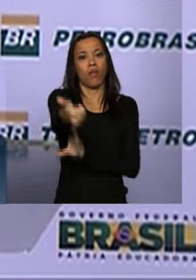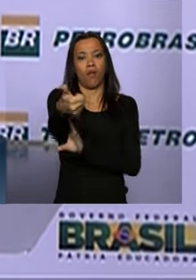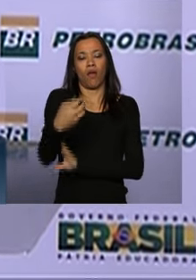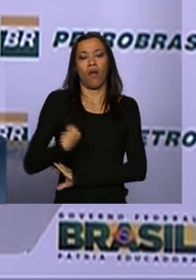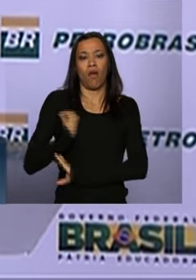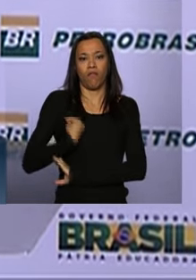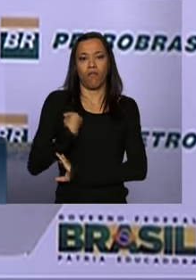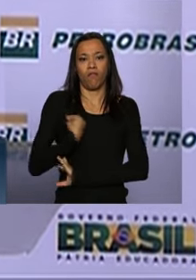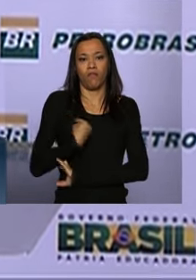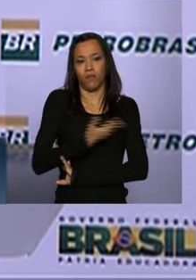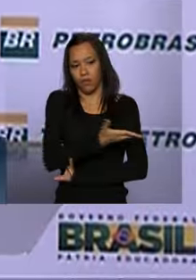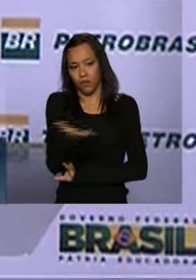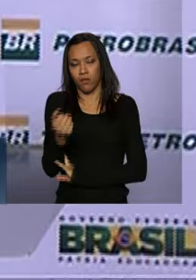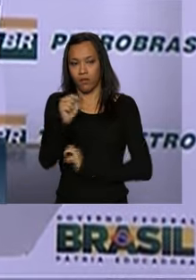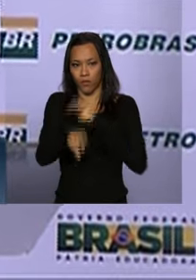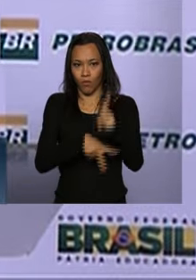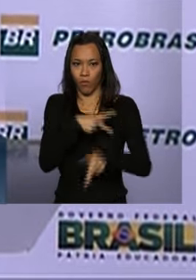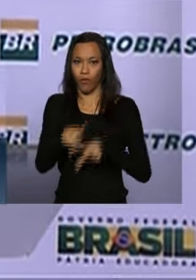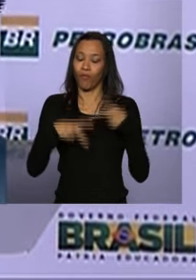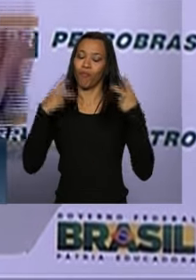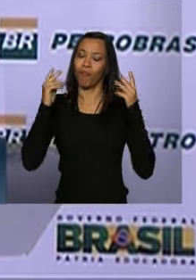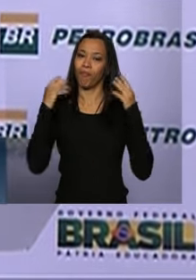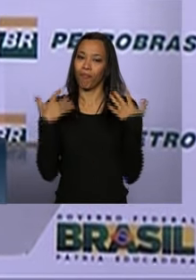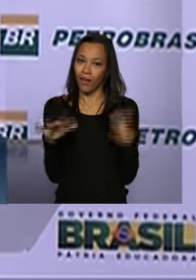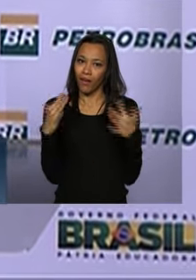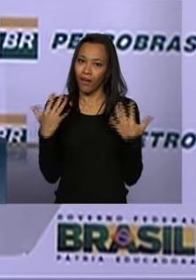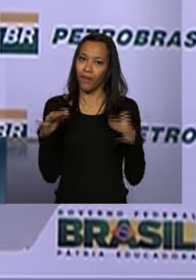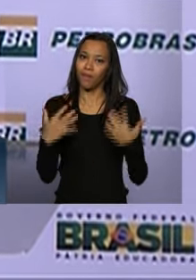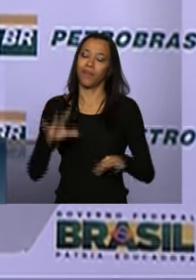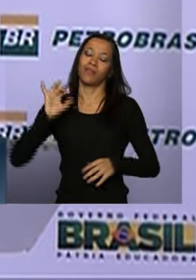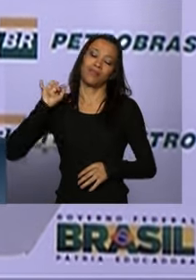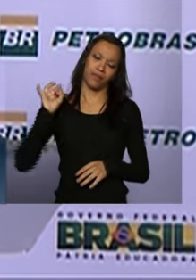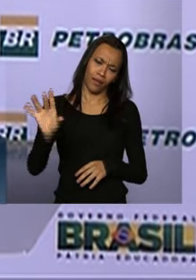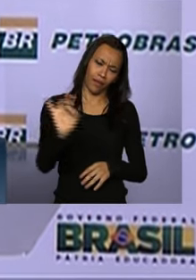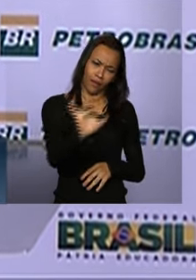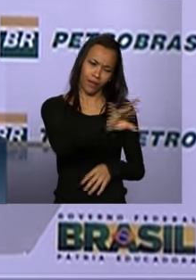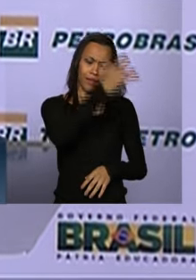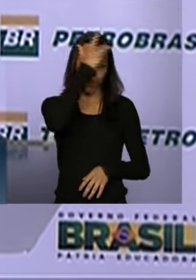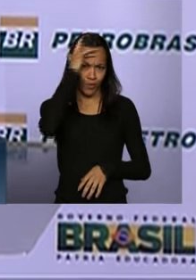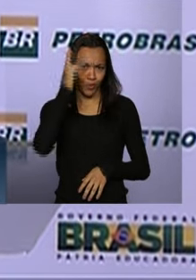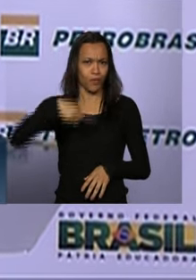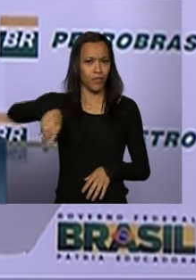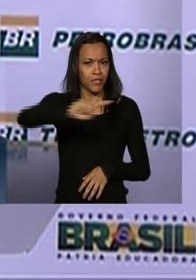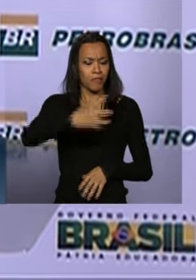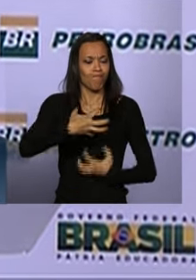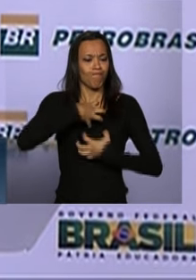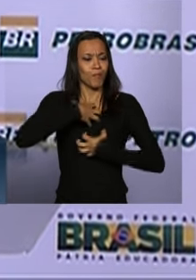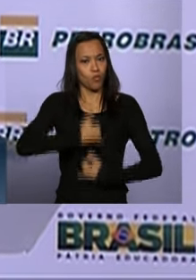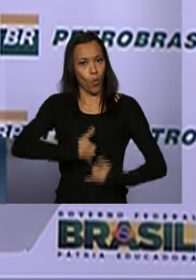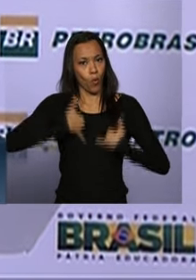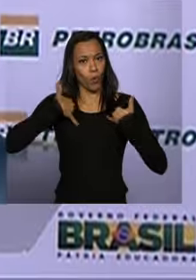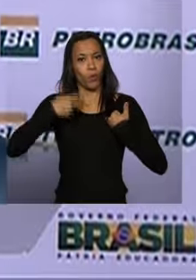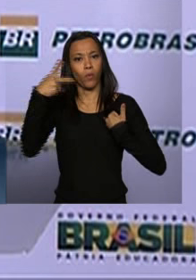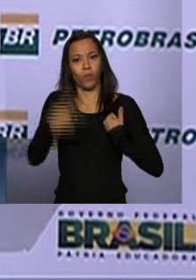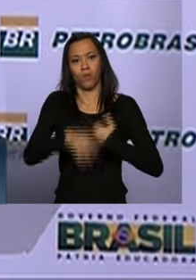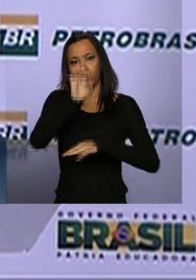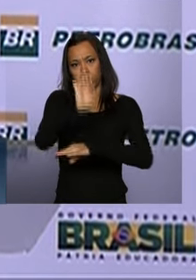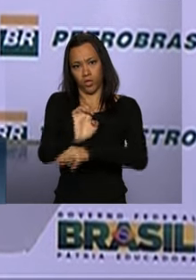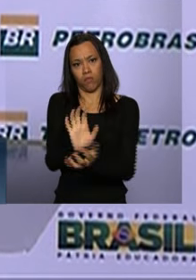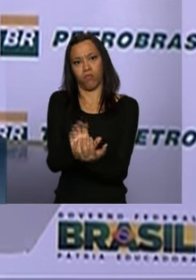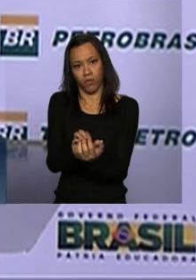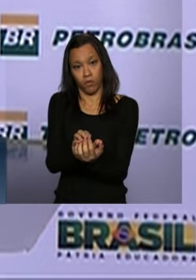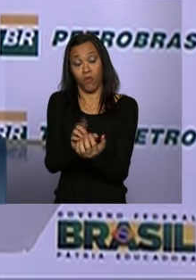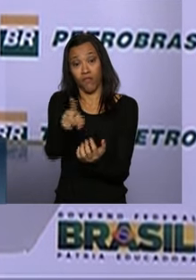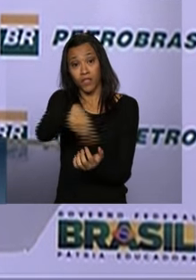povo. Parabéns a cada um de vocês. Vocês são o orgulho de Pernambuco. Vocês